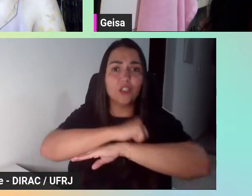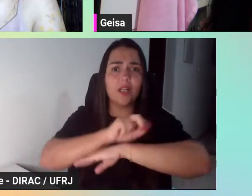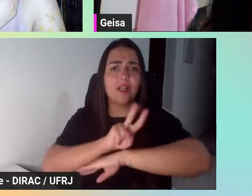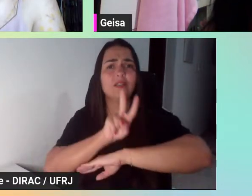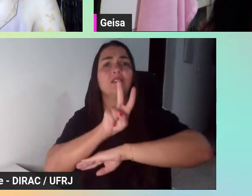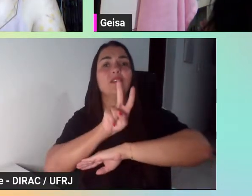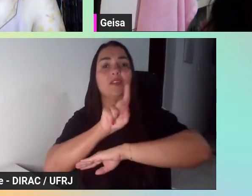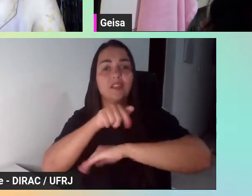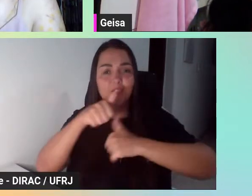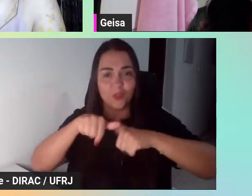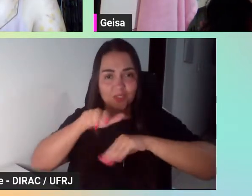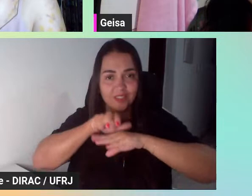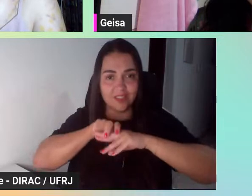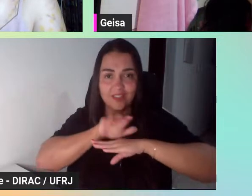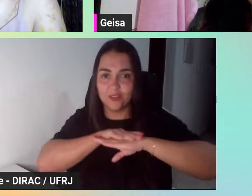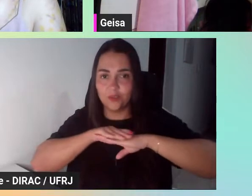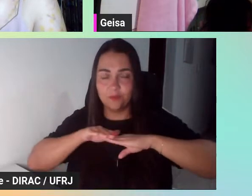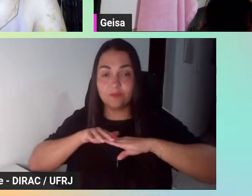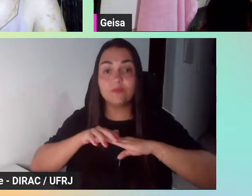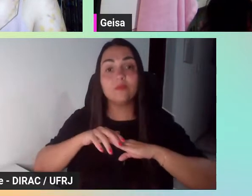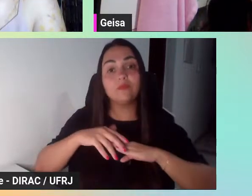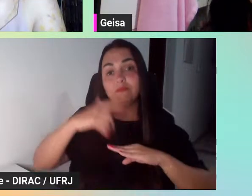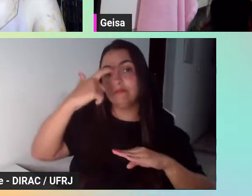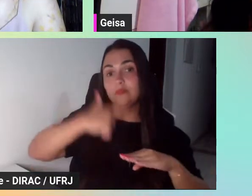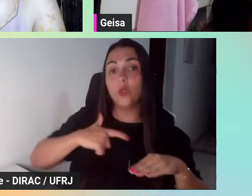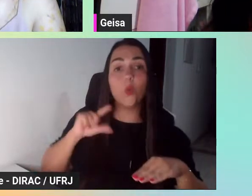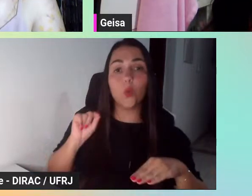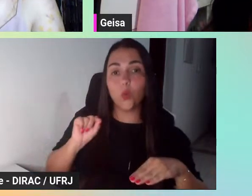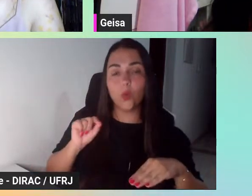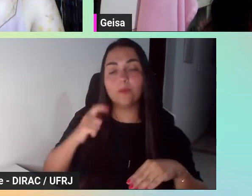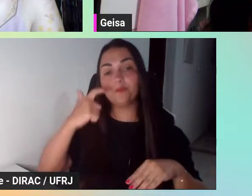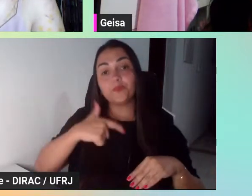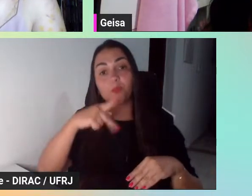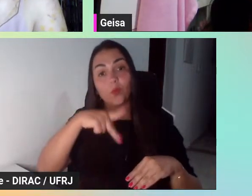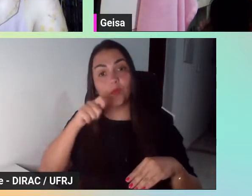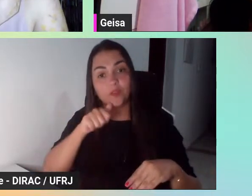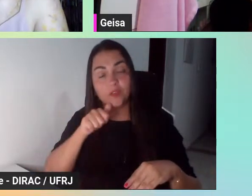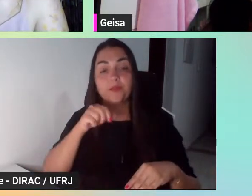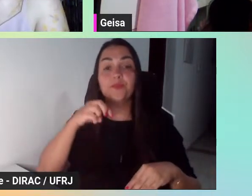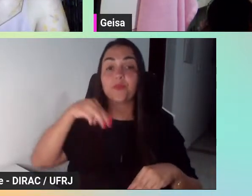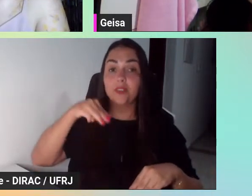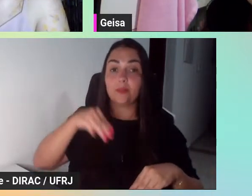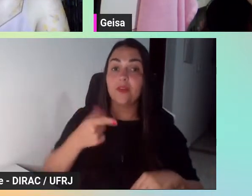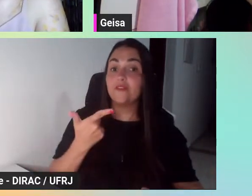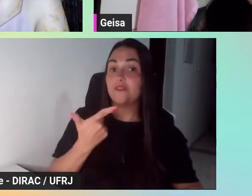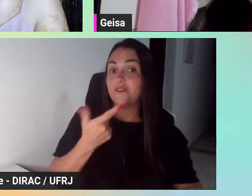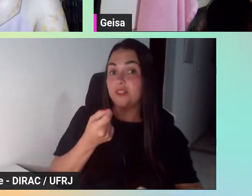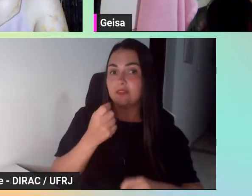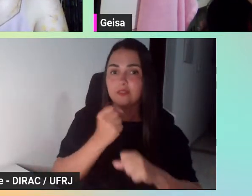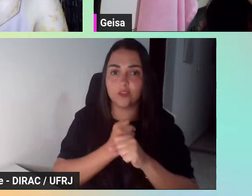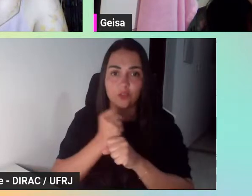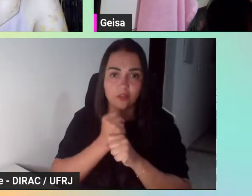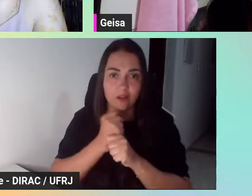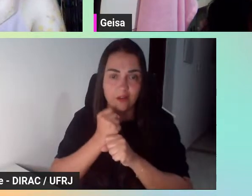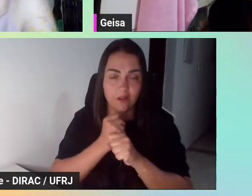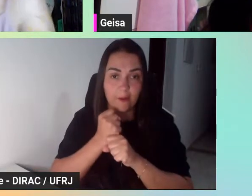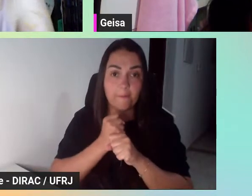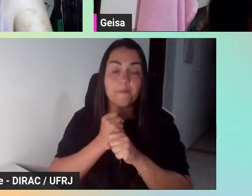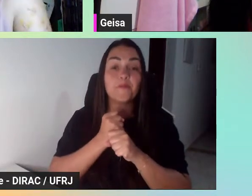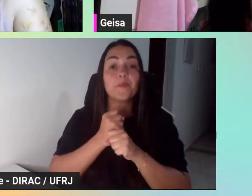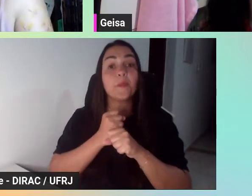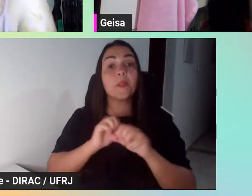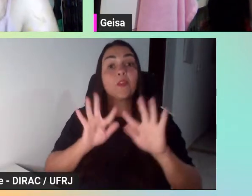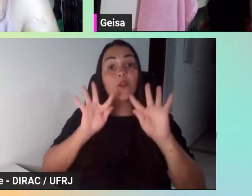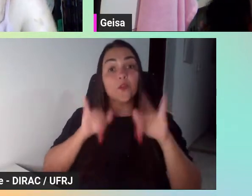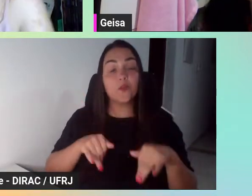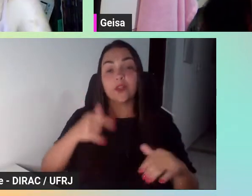E também falar um pouquinho sobre a minha história, né? Eu sou professora de matemática há 20 anos, né? E terminei minha